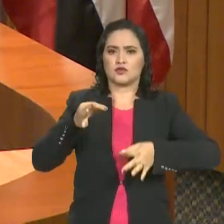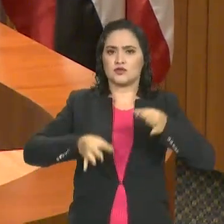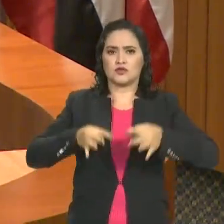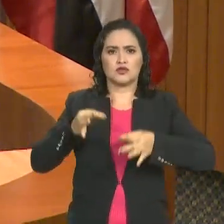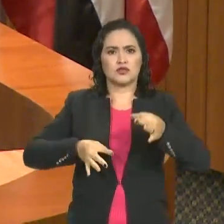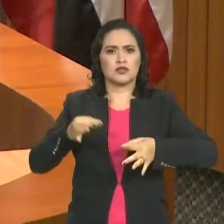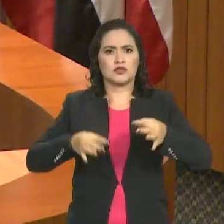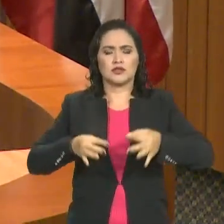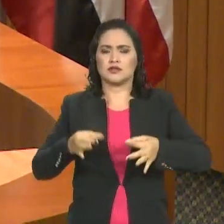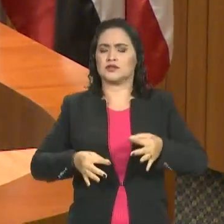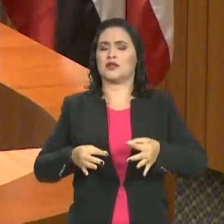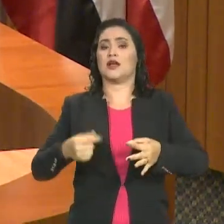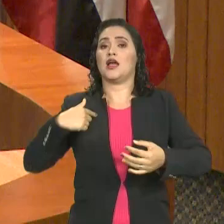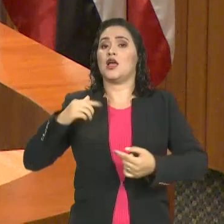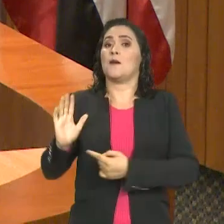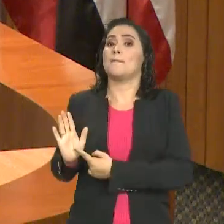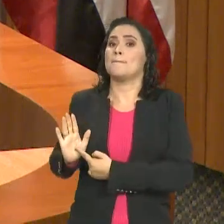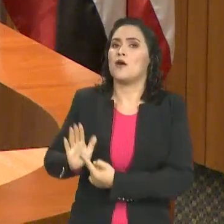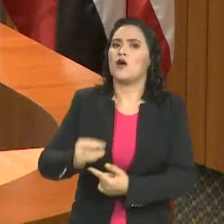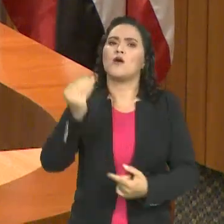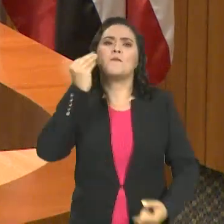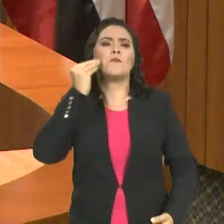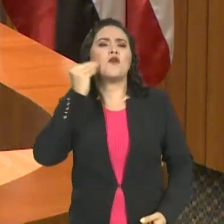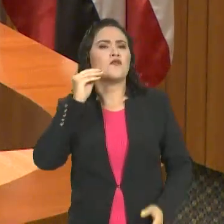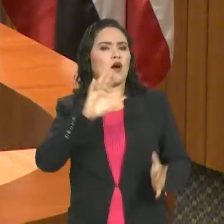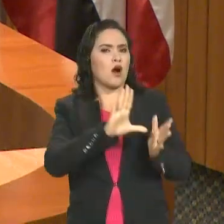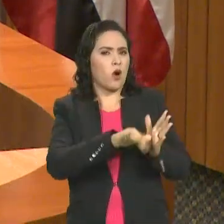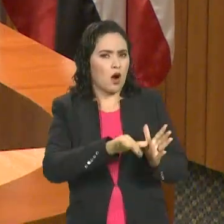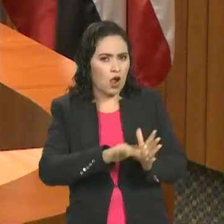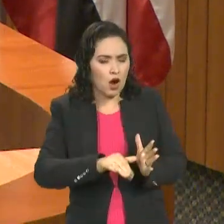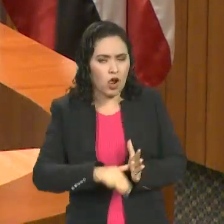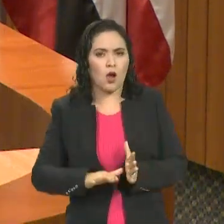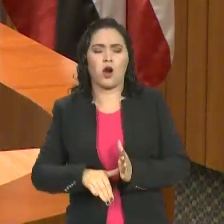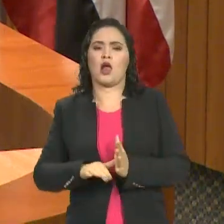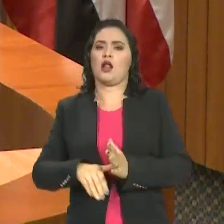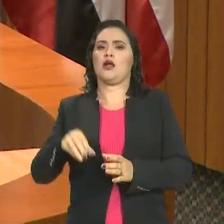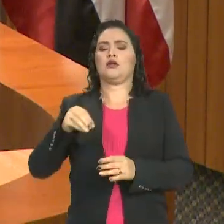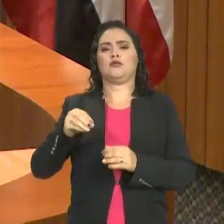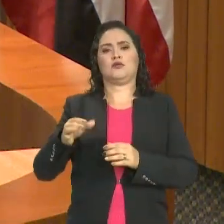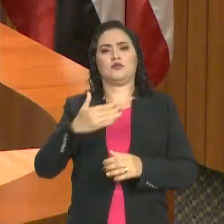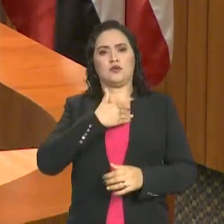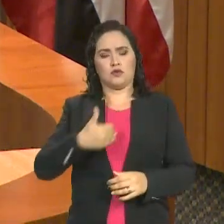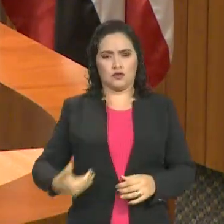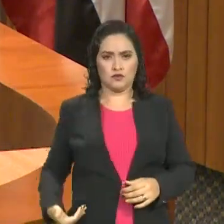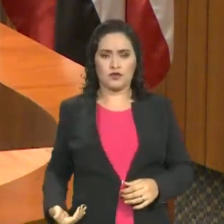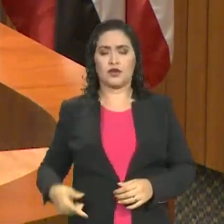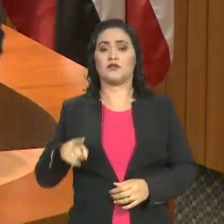corrupção dentro do governo, do que foi o Flávio Dino e de como você está tentando destruir a comunicação do governo Brandão.